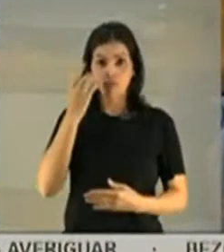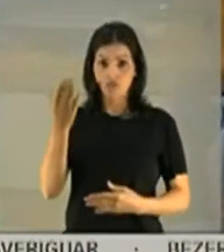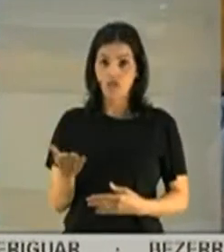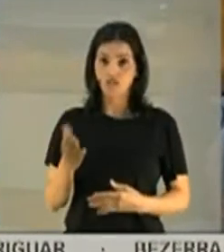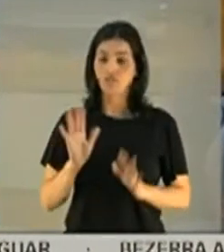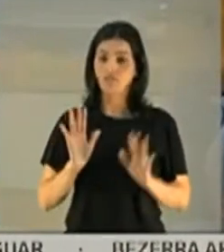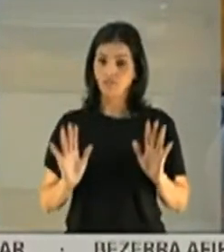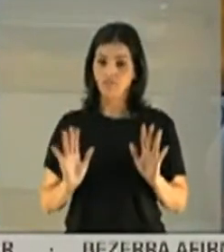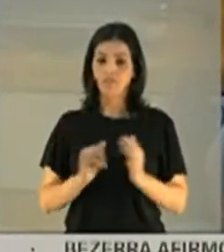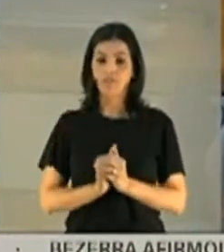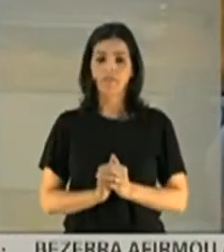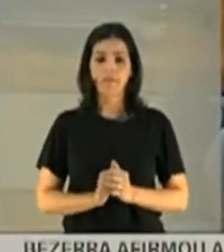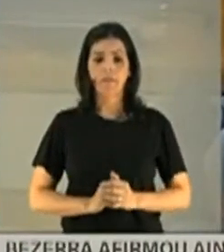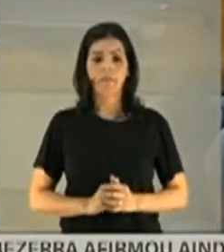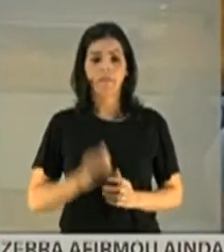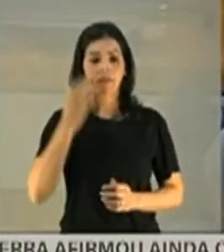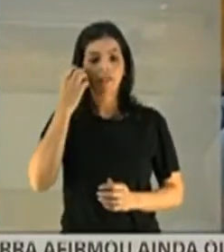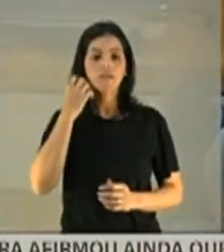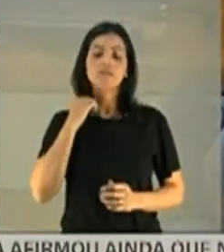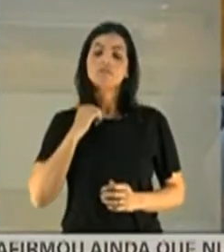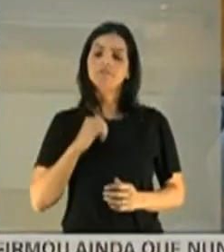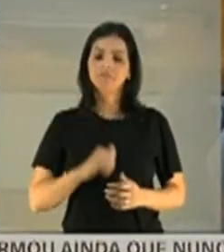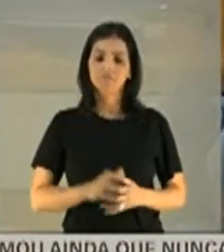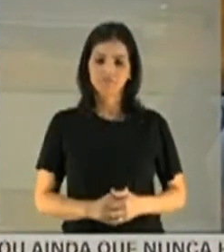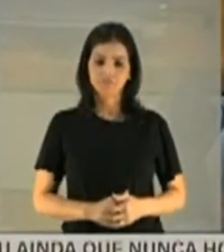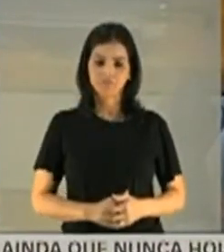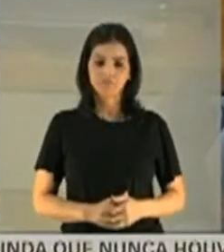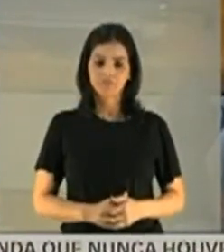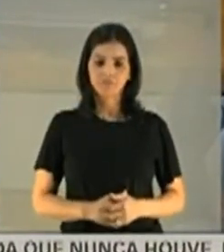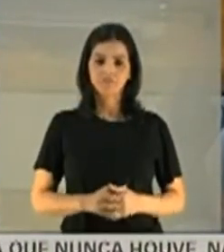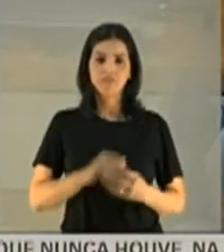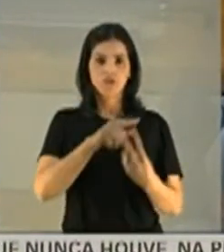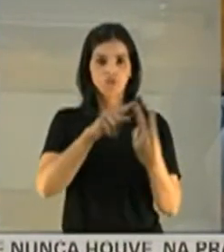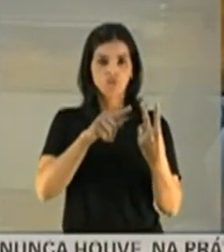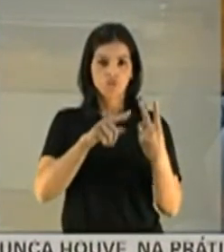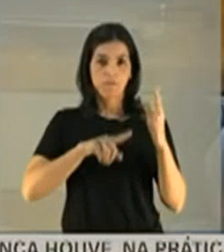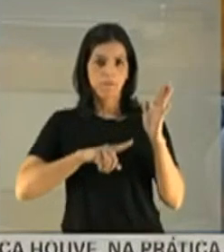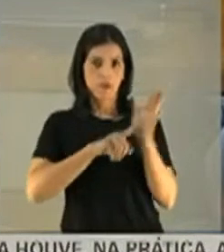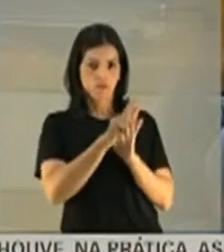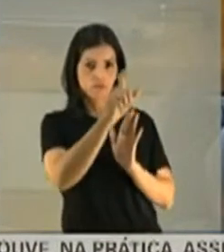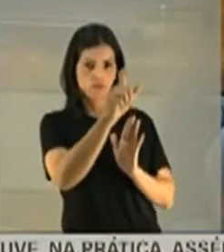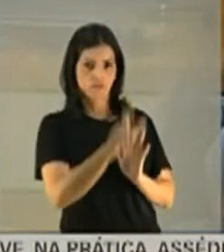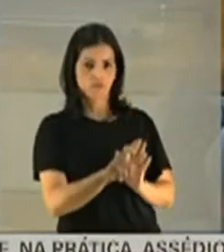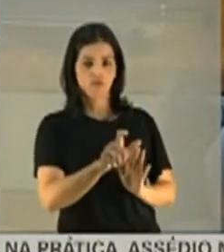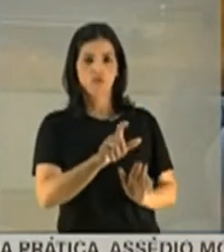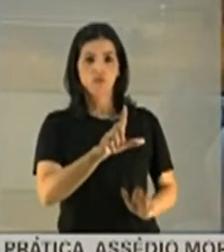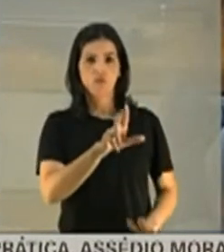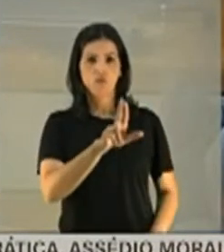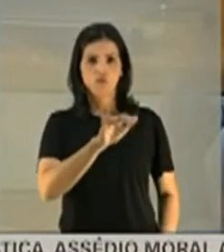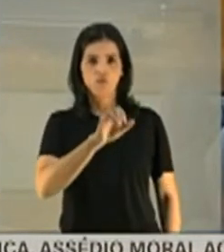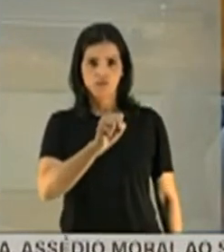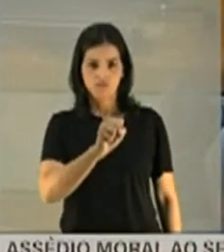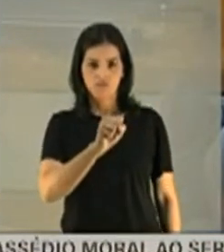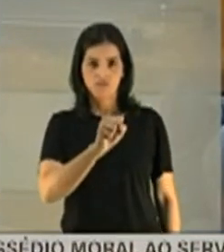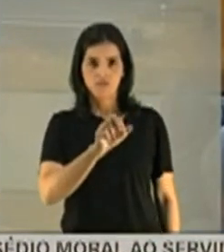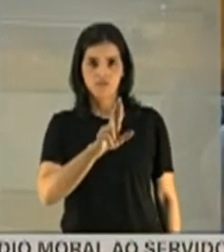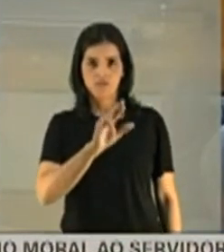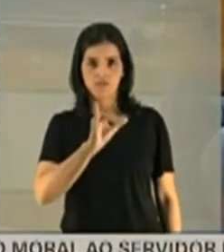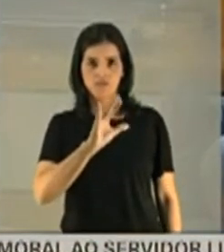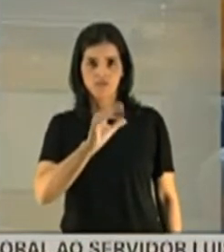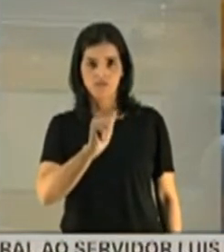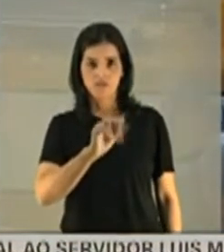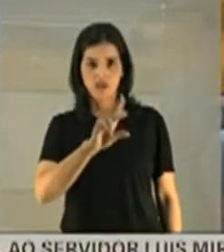encerrar, presidente Humberto Costa, fazendo aqui duas últimas perguntas agora para o irmão do